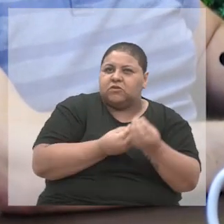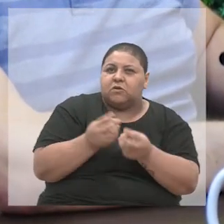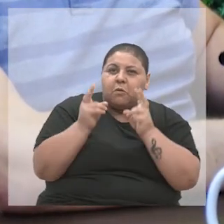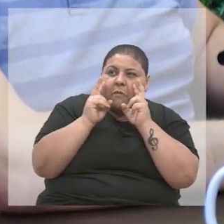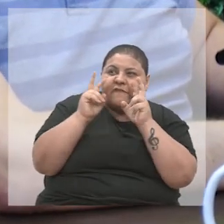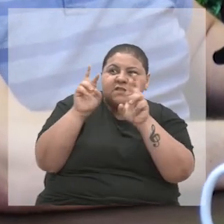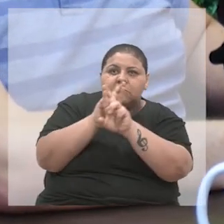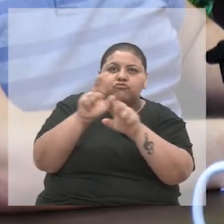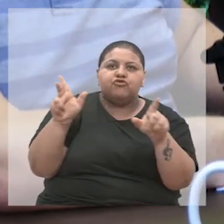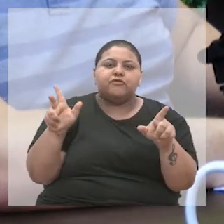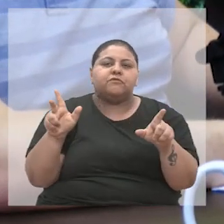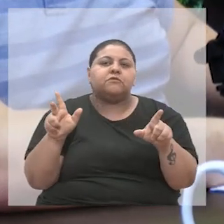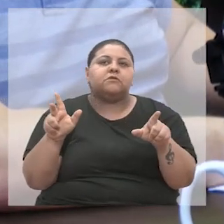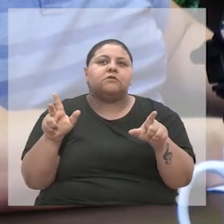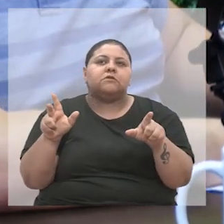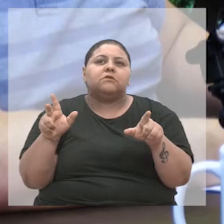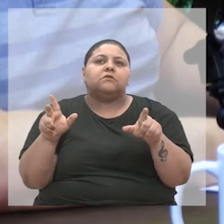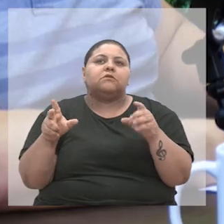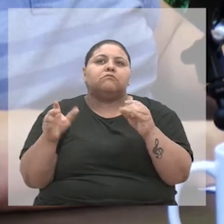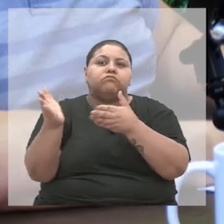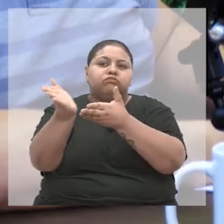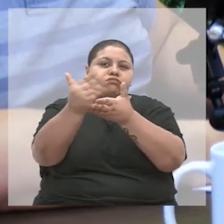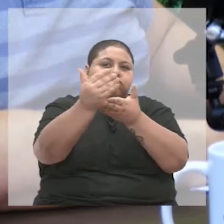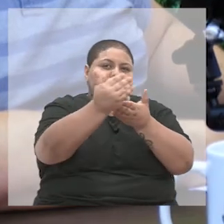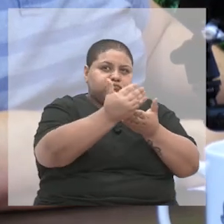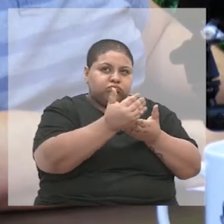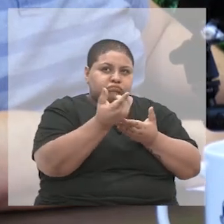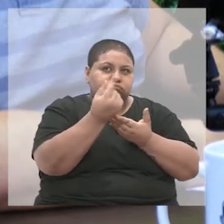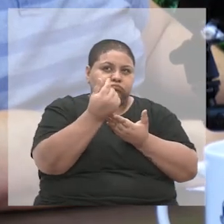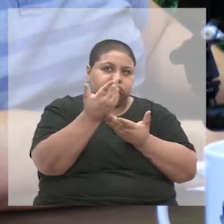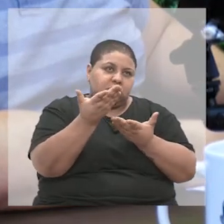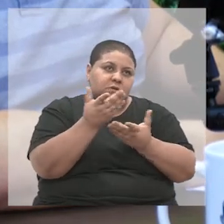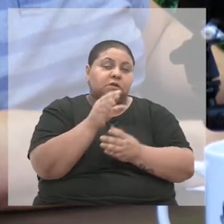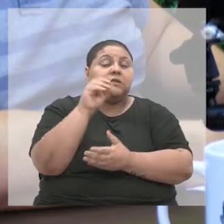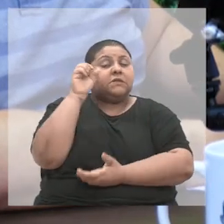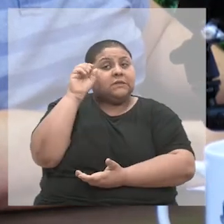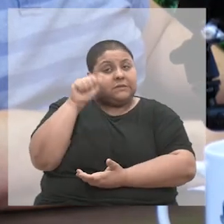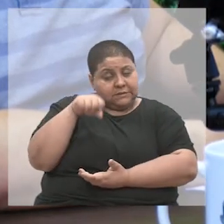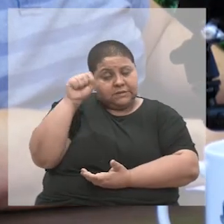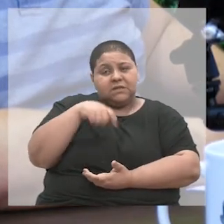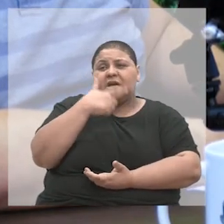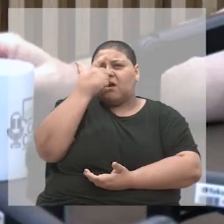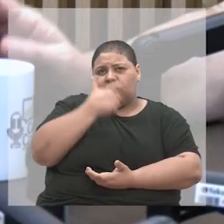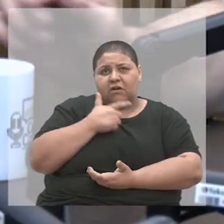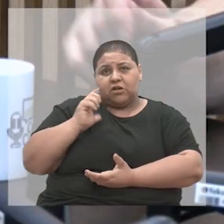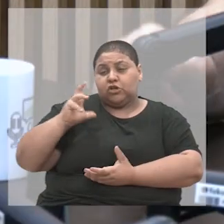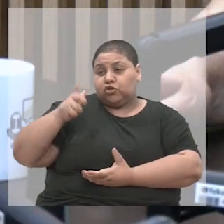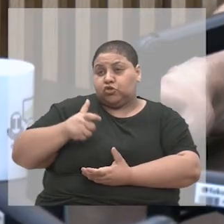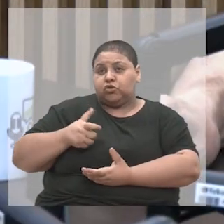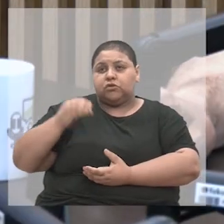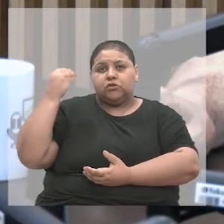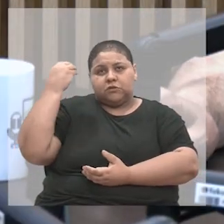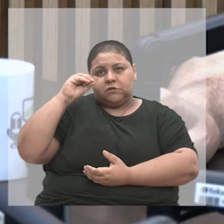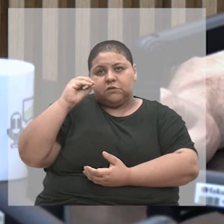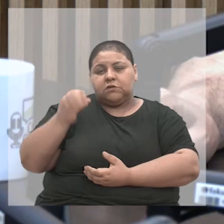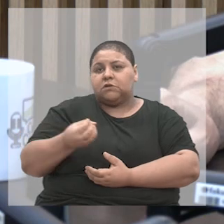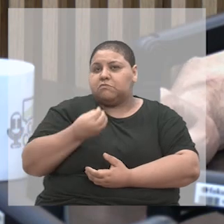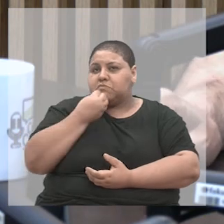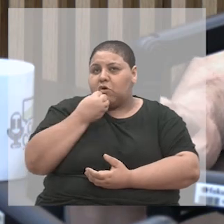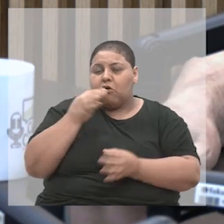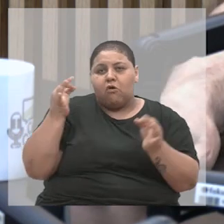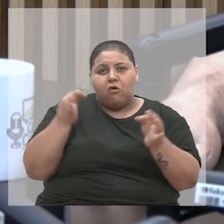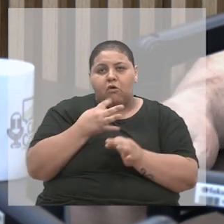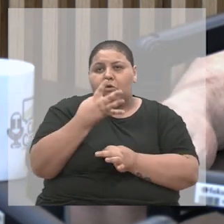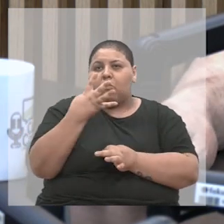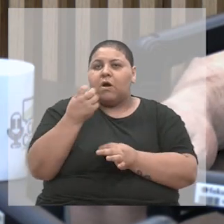planejamento, de ter uma visão diferente do captação de recursos, Fonseca? Não, com certeza, né? Eu acho que toda a experiência vale.